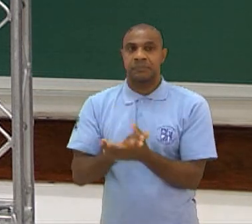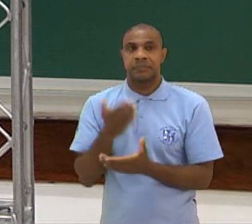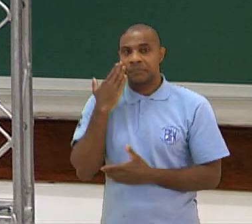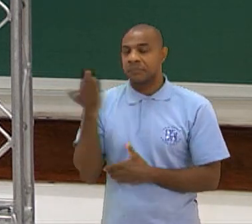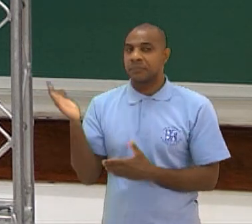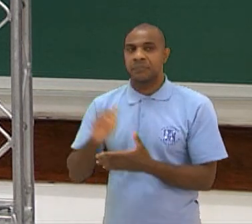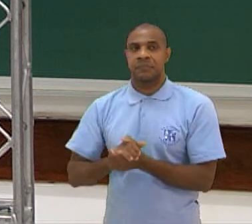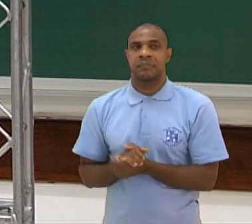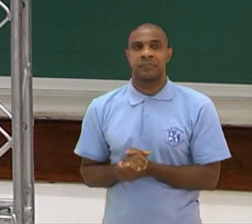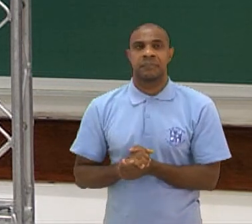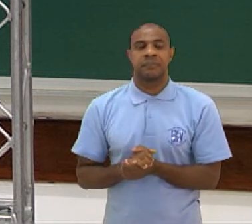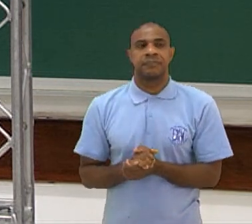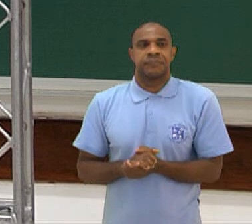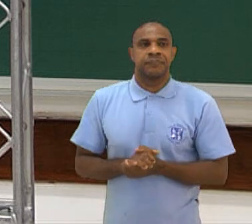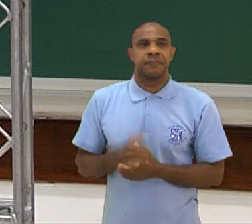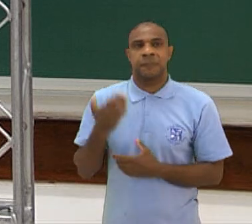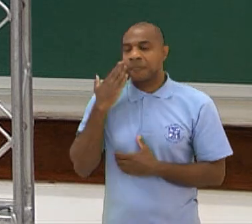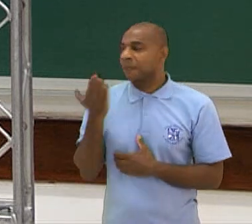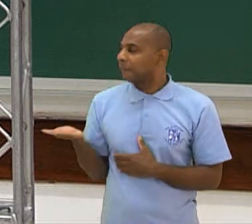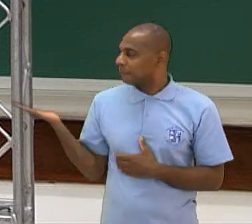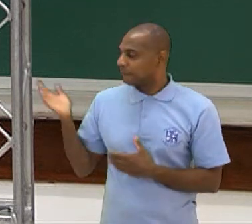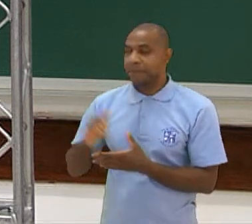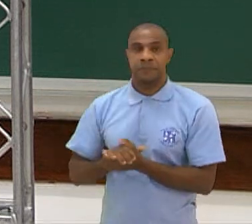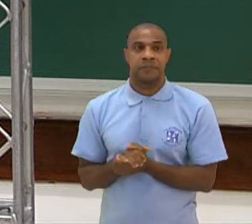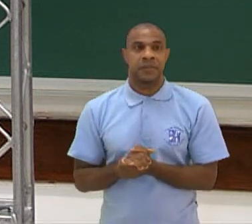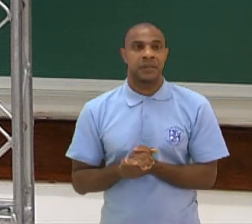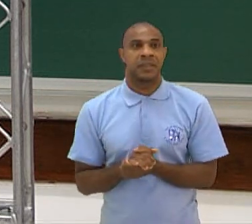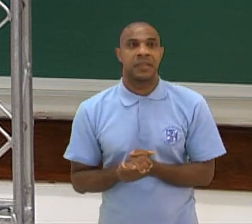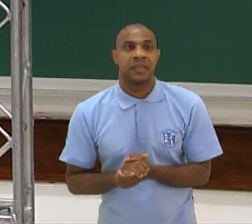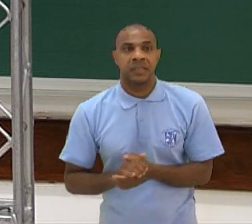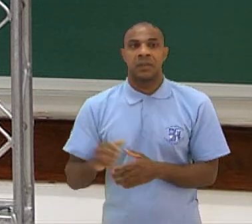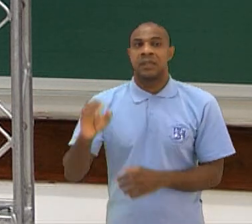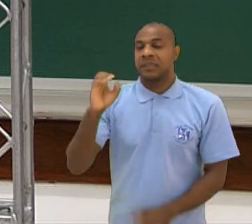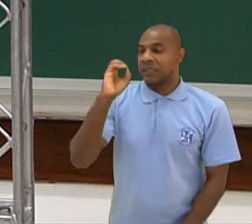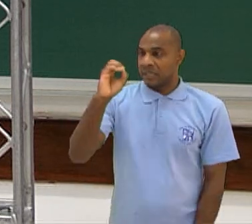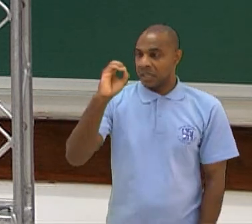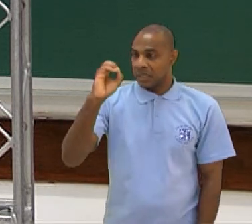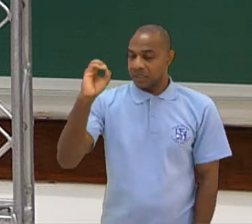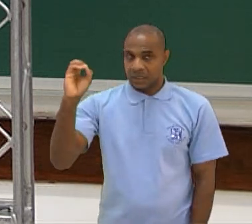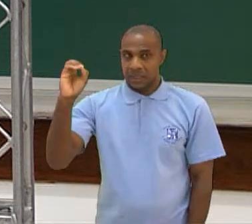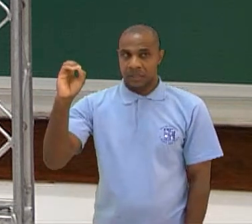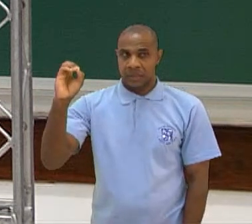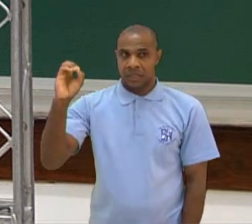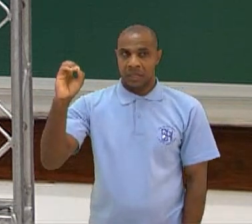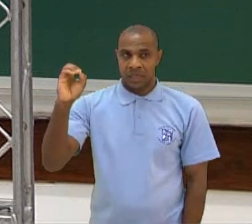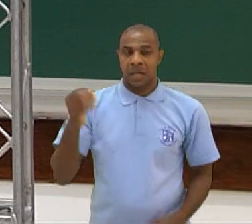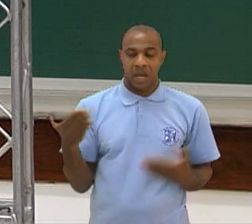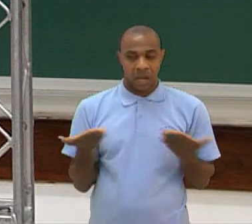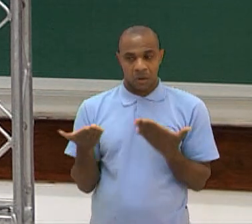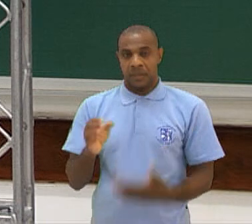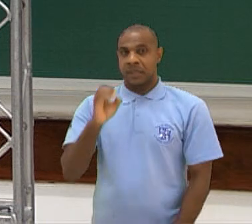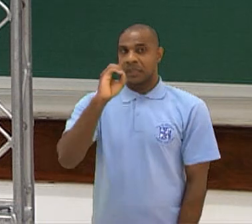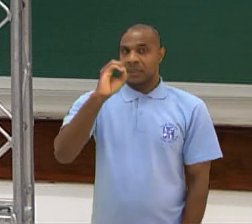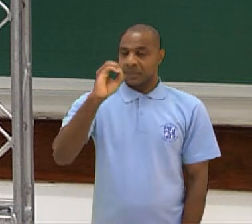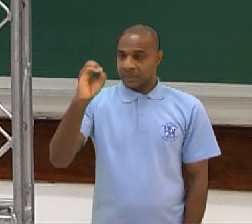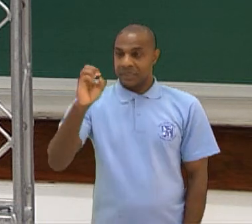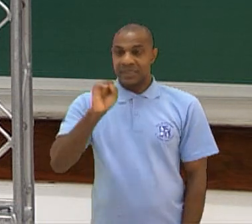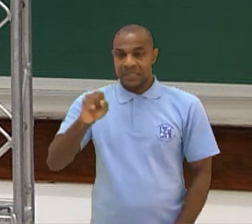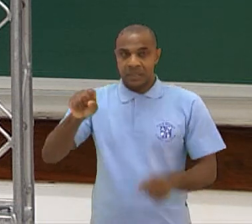a zero? Tá certo? Maravilha? Beleza pura. O professor tem uma raiz quadrada ali, mas se a raiz quadrada